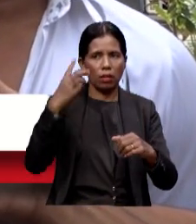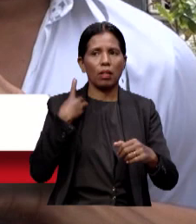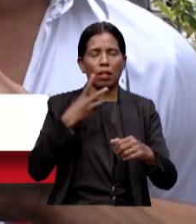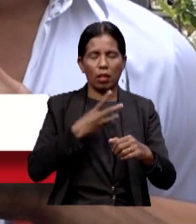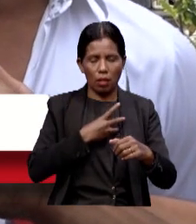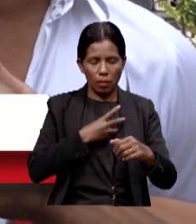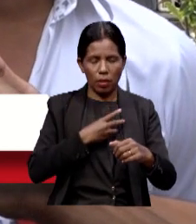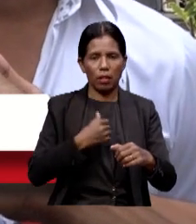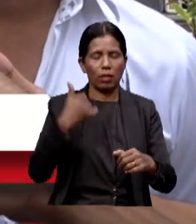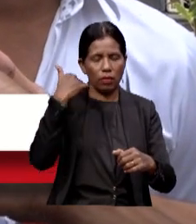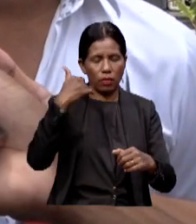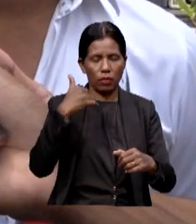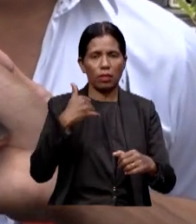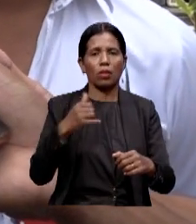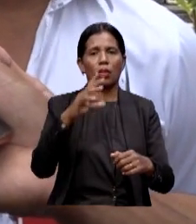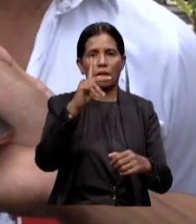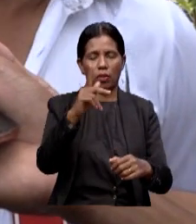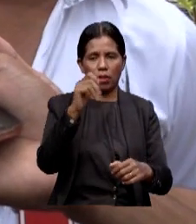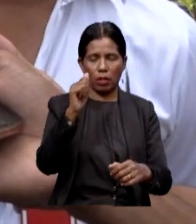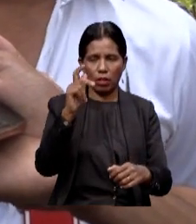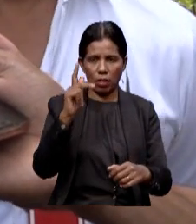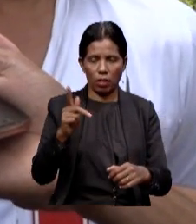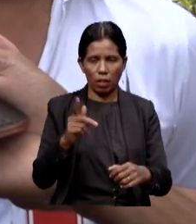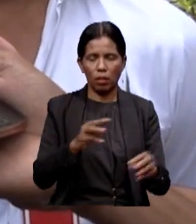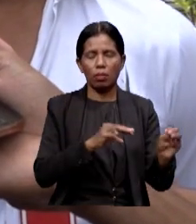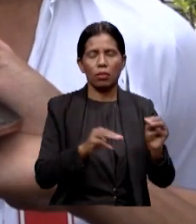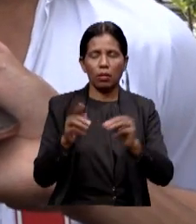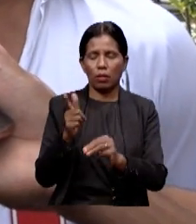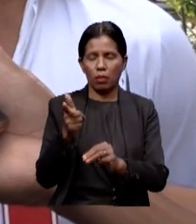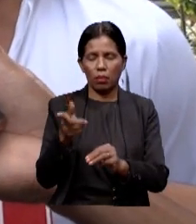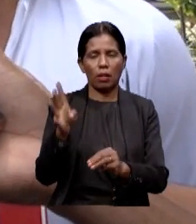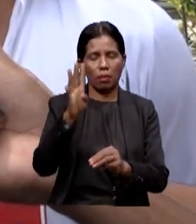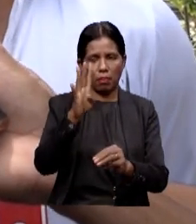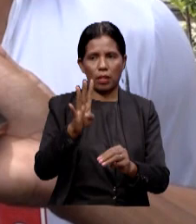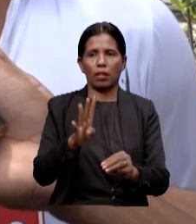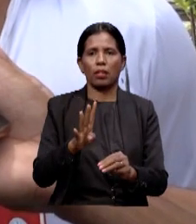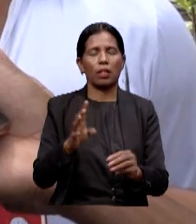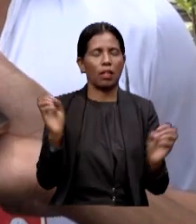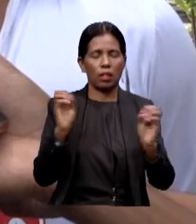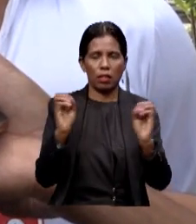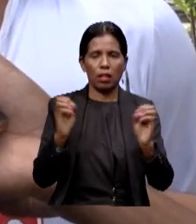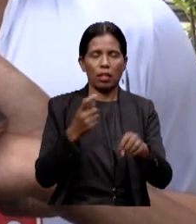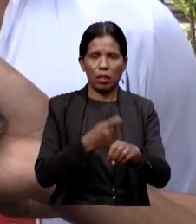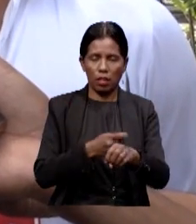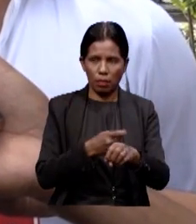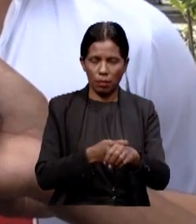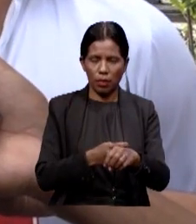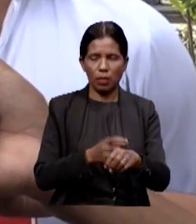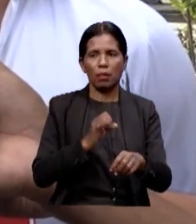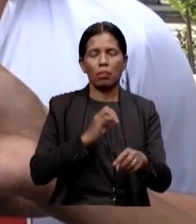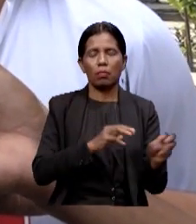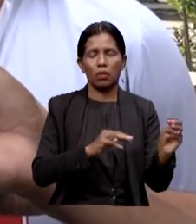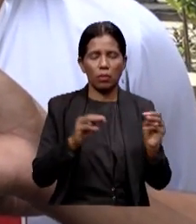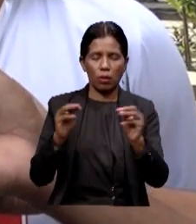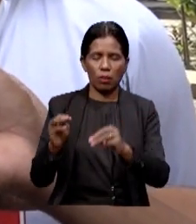ativo o CAC, a tua avança vai dia 24, mas CAC lá é tempo, e muda vai 26, também vai